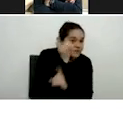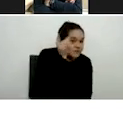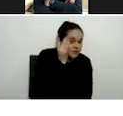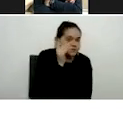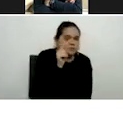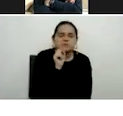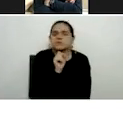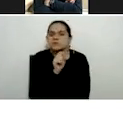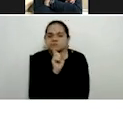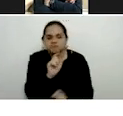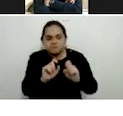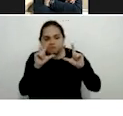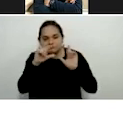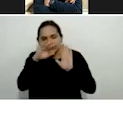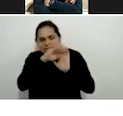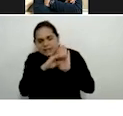todos os conveniados.